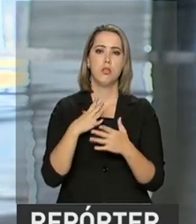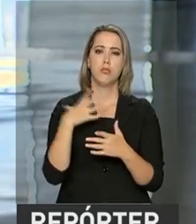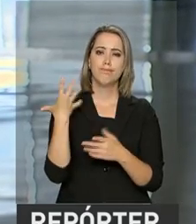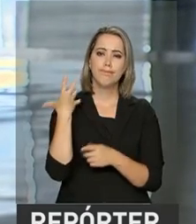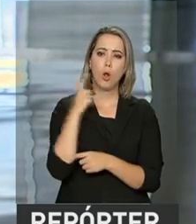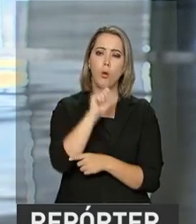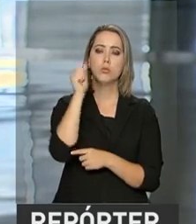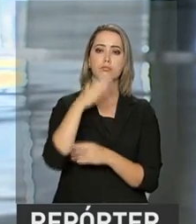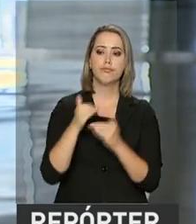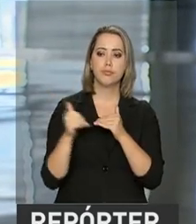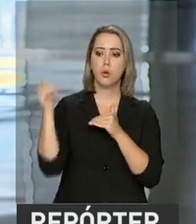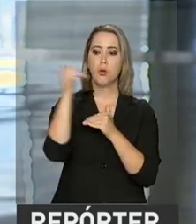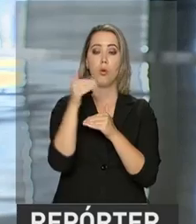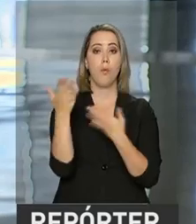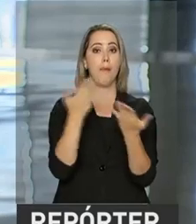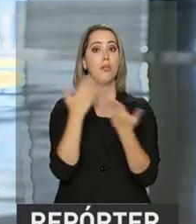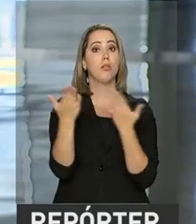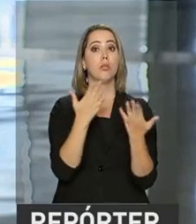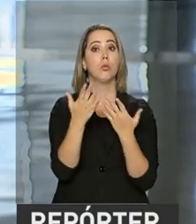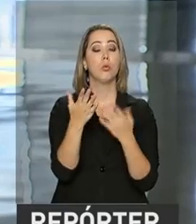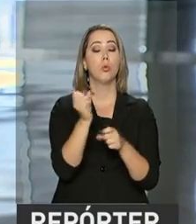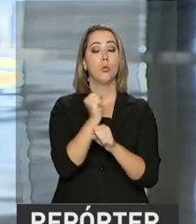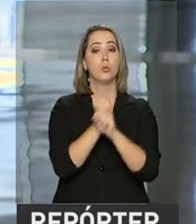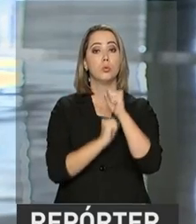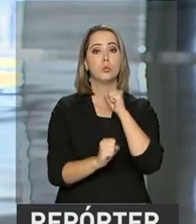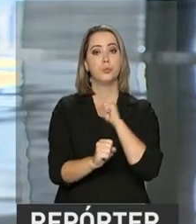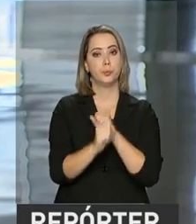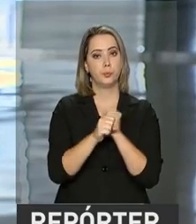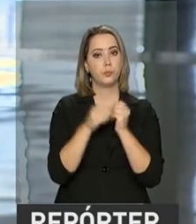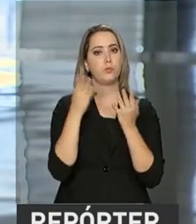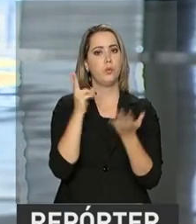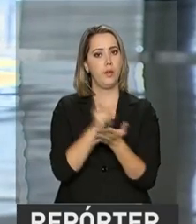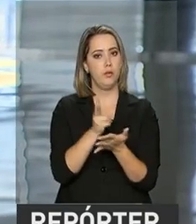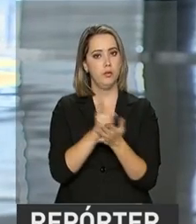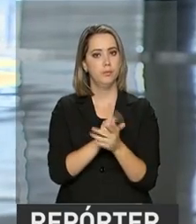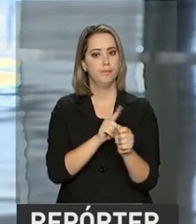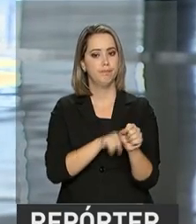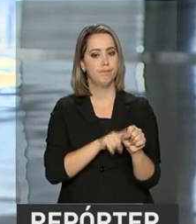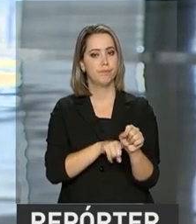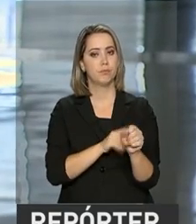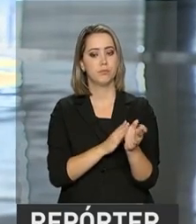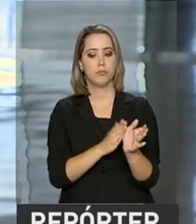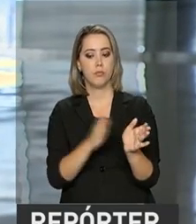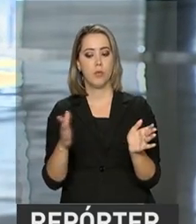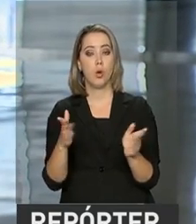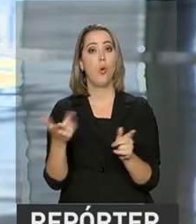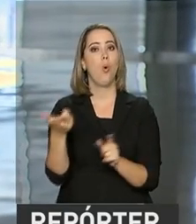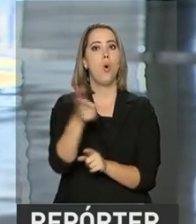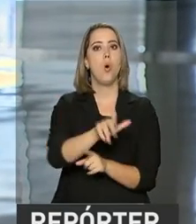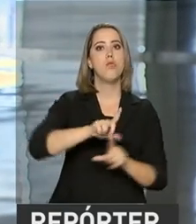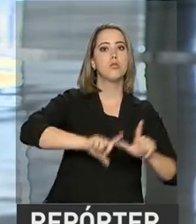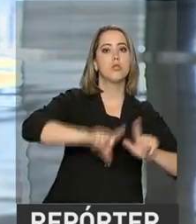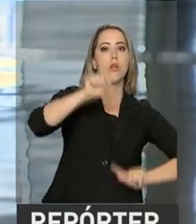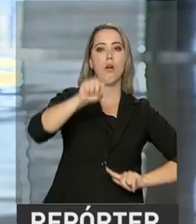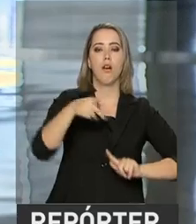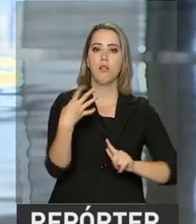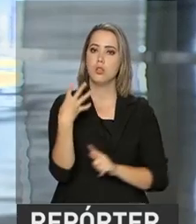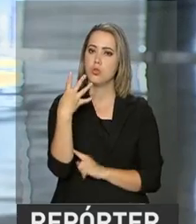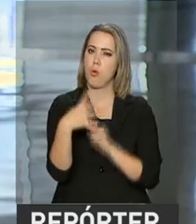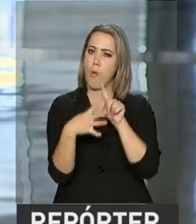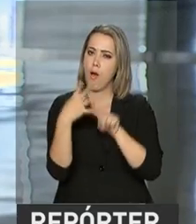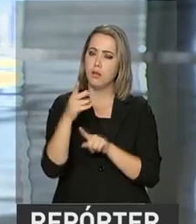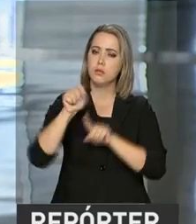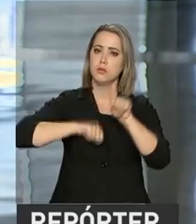saldo positivo de 2016 para este mesmo período e cravando mais um recorde ou seja os quatro